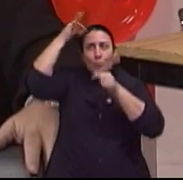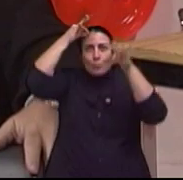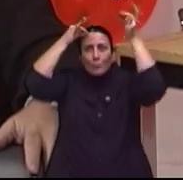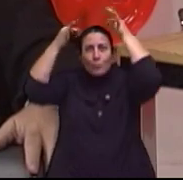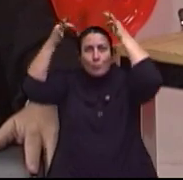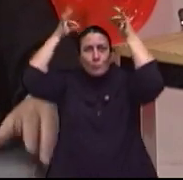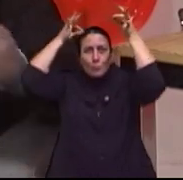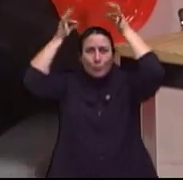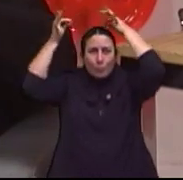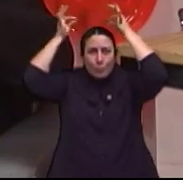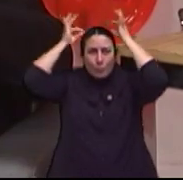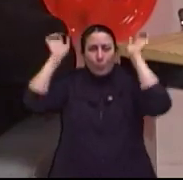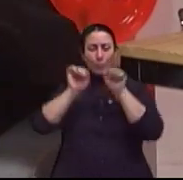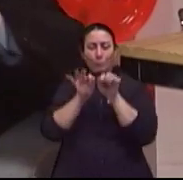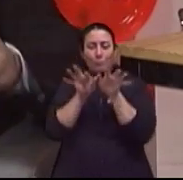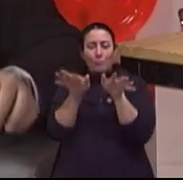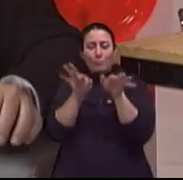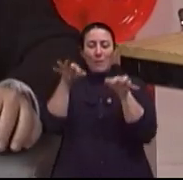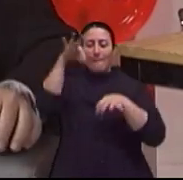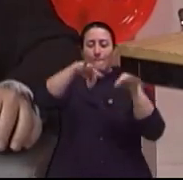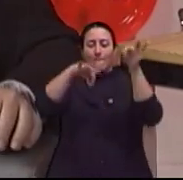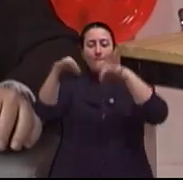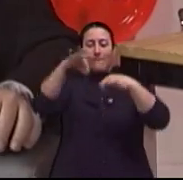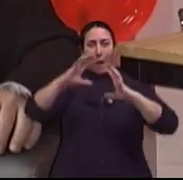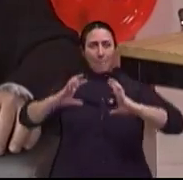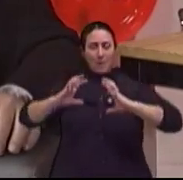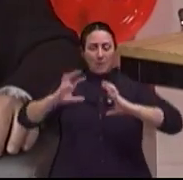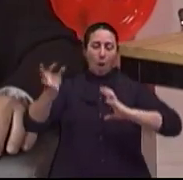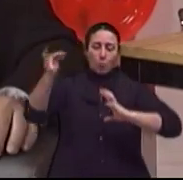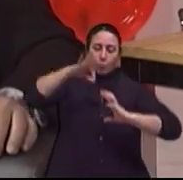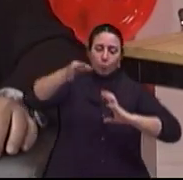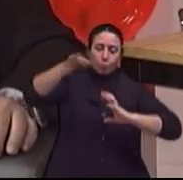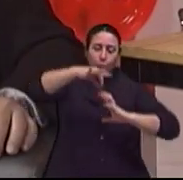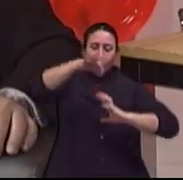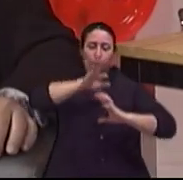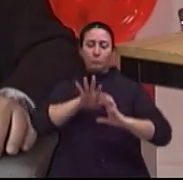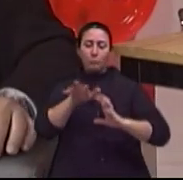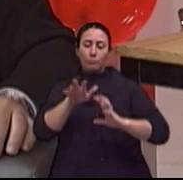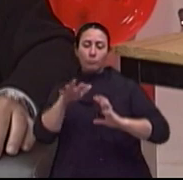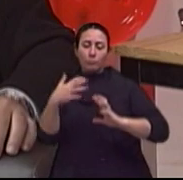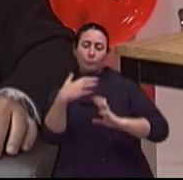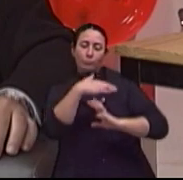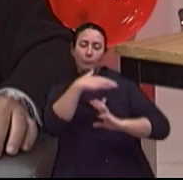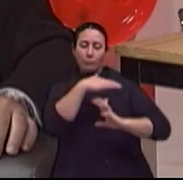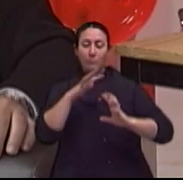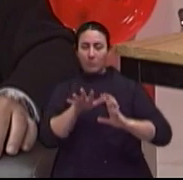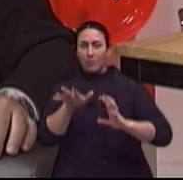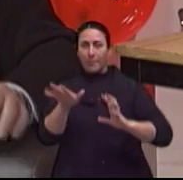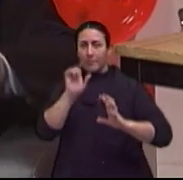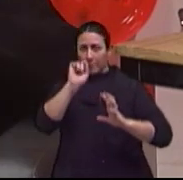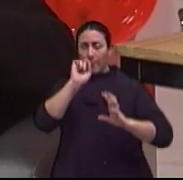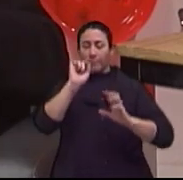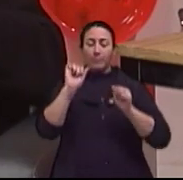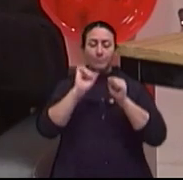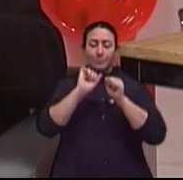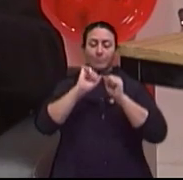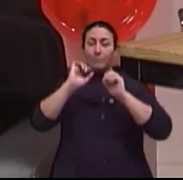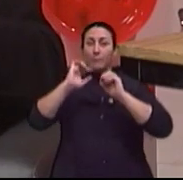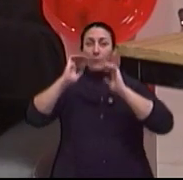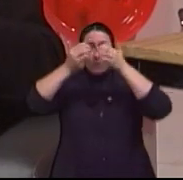retira uma navete uma elipse navete da região ospital posterior do coro